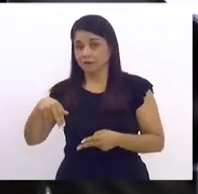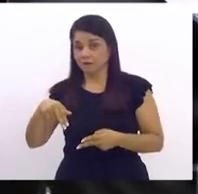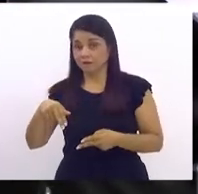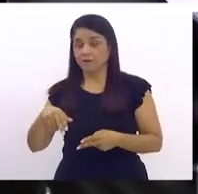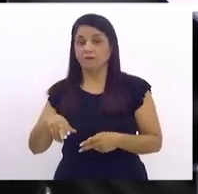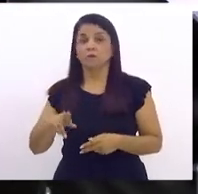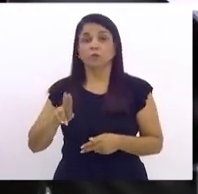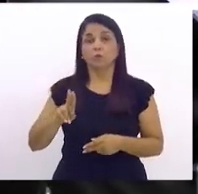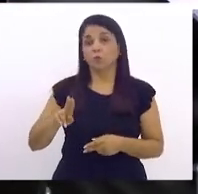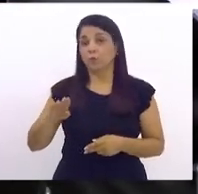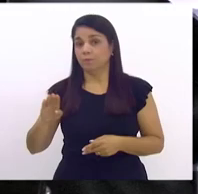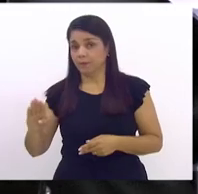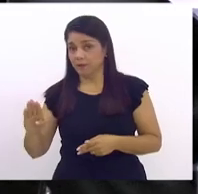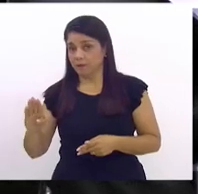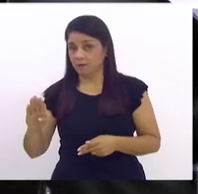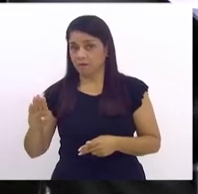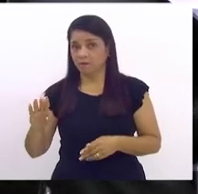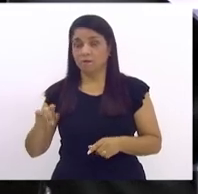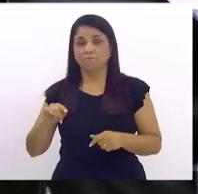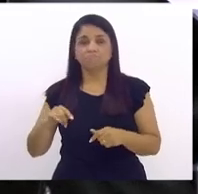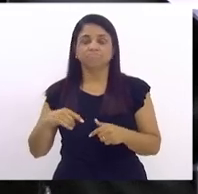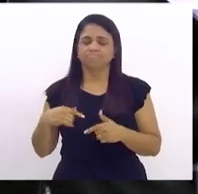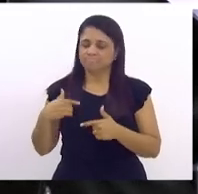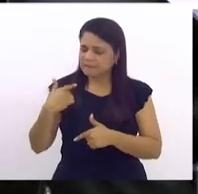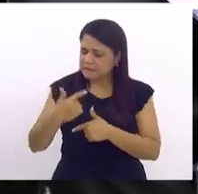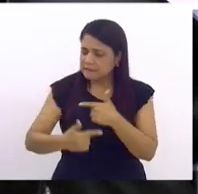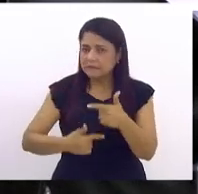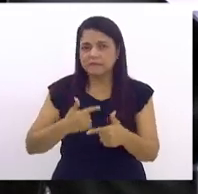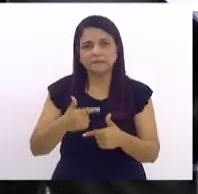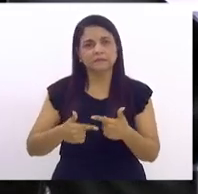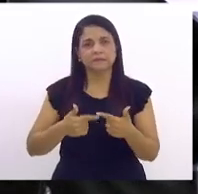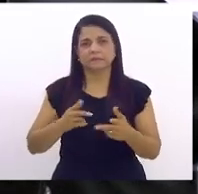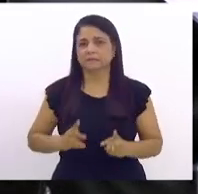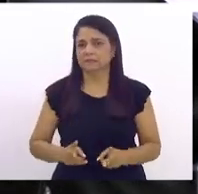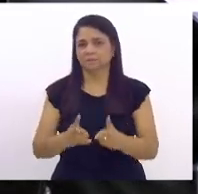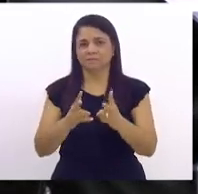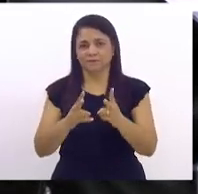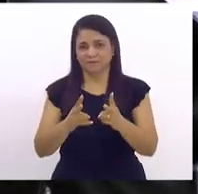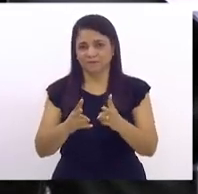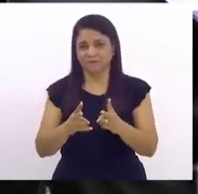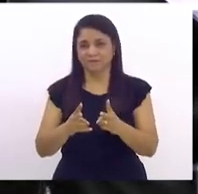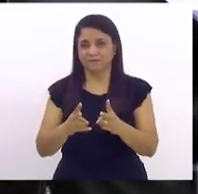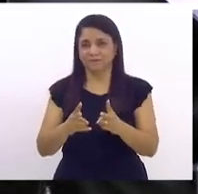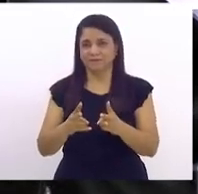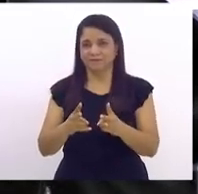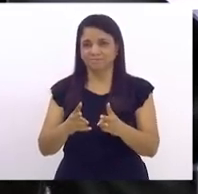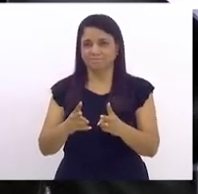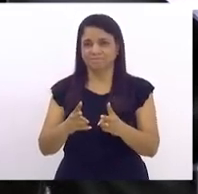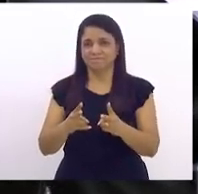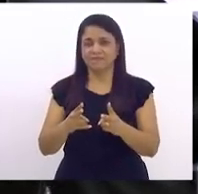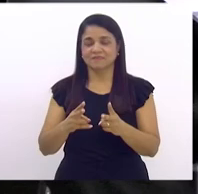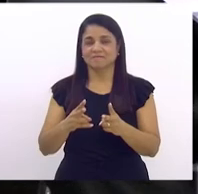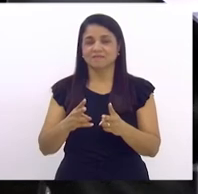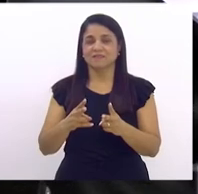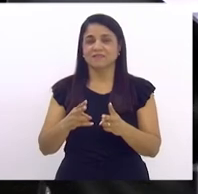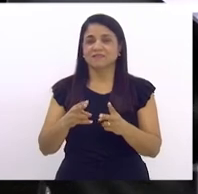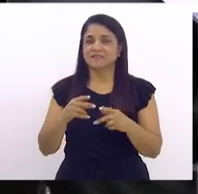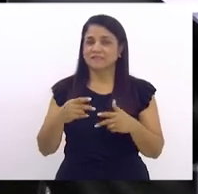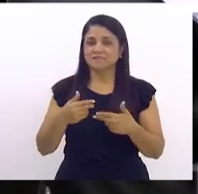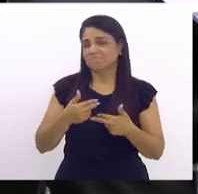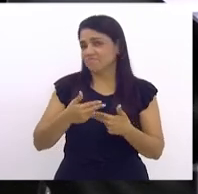uma demanda sucessiva. Esse negócio tem tanta repercussão,